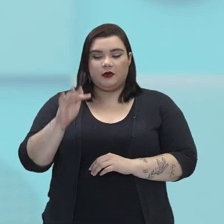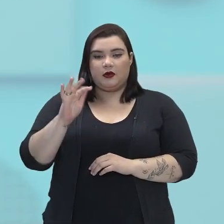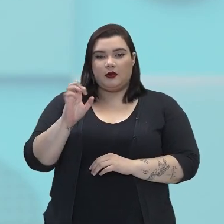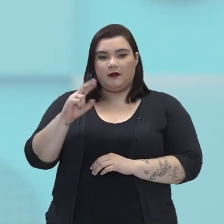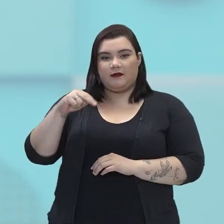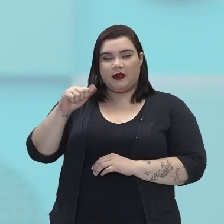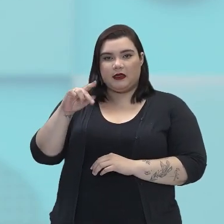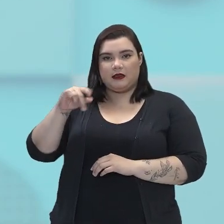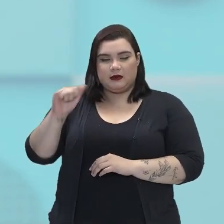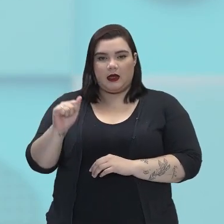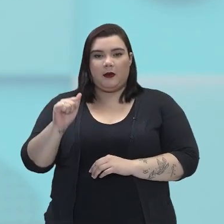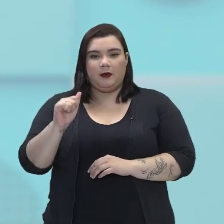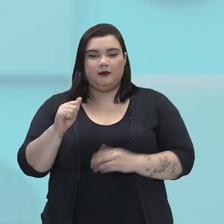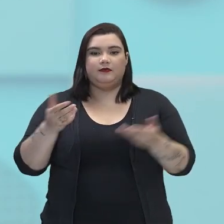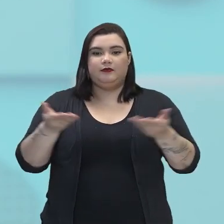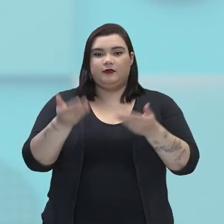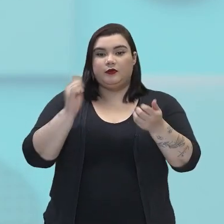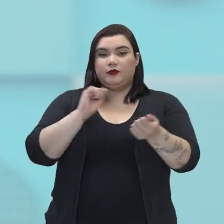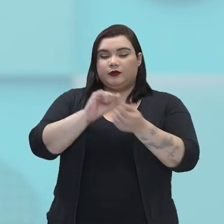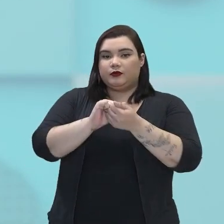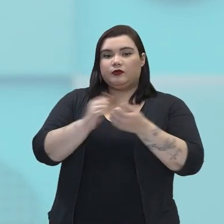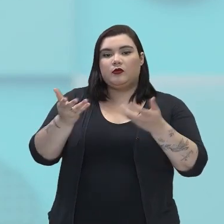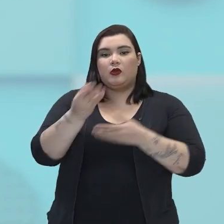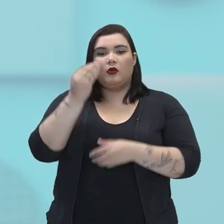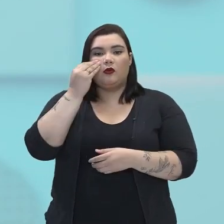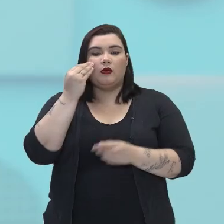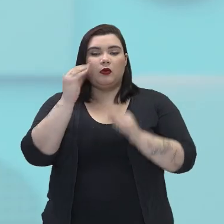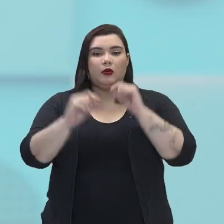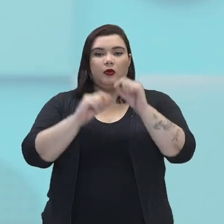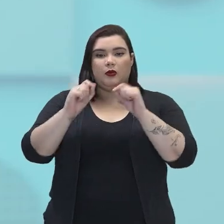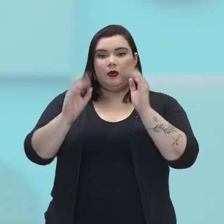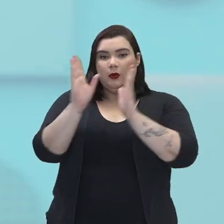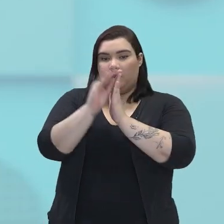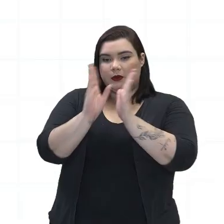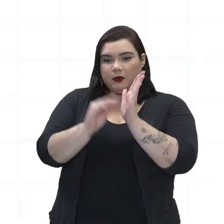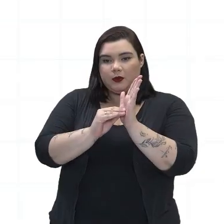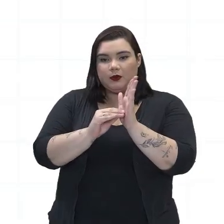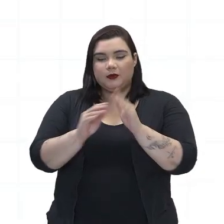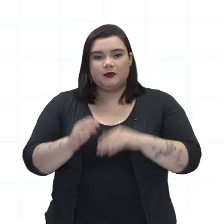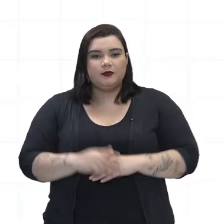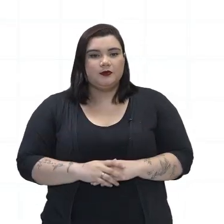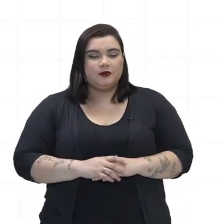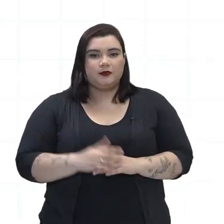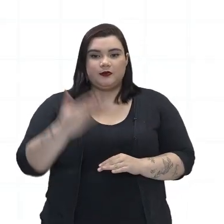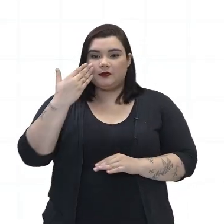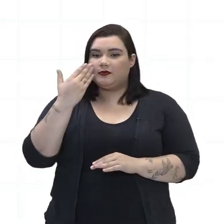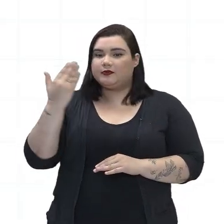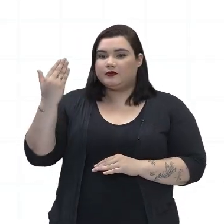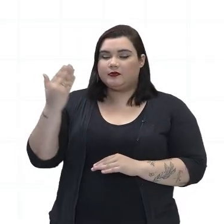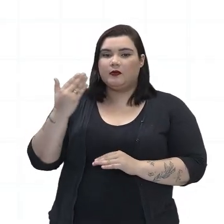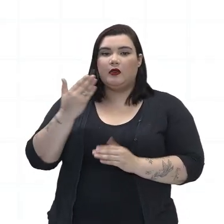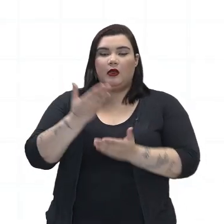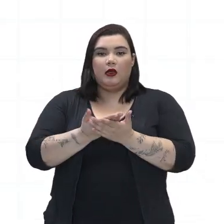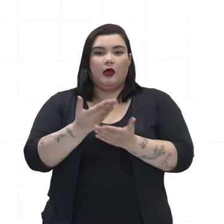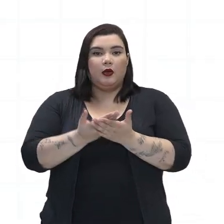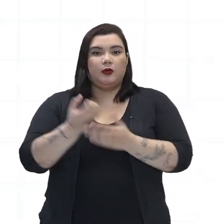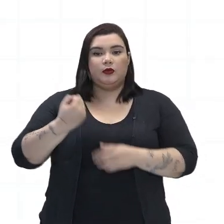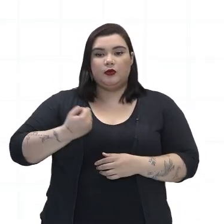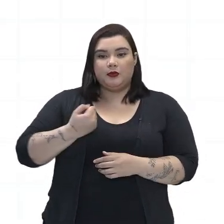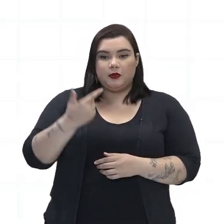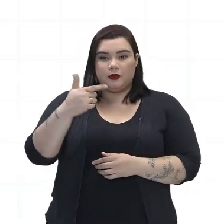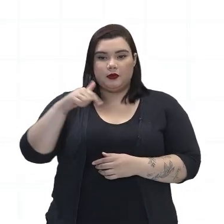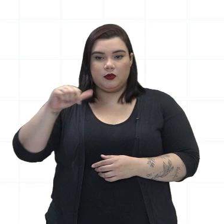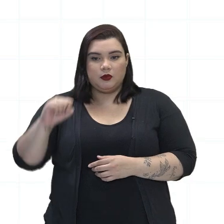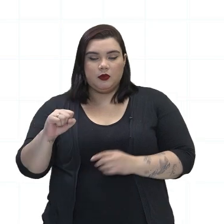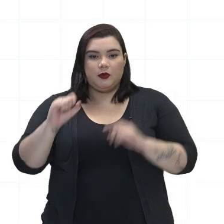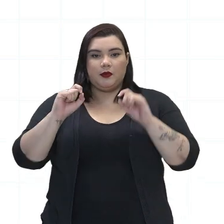estar juntos mais uma vez e vamos checar agora o que teremos na nossa aula. Let's go! Então, nossa aula de número 28